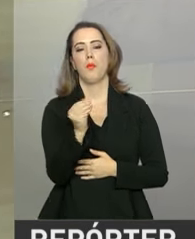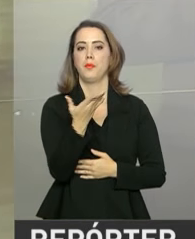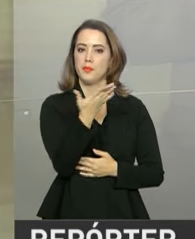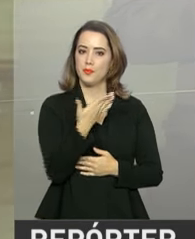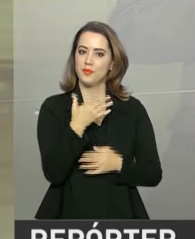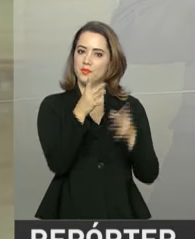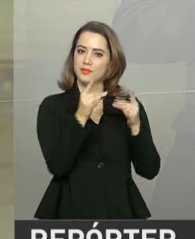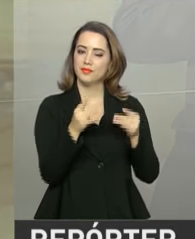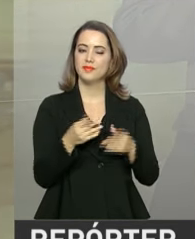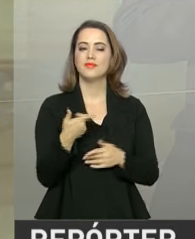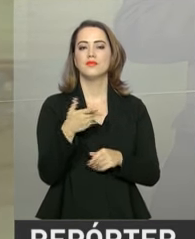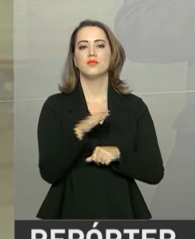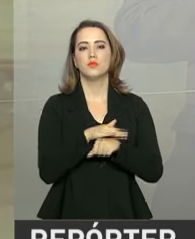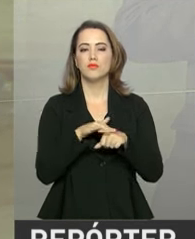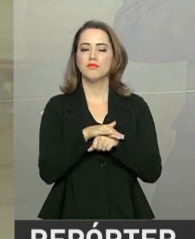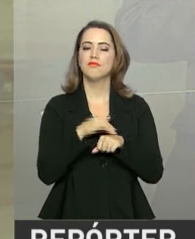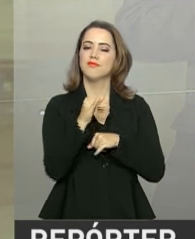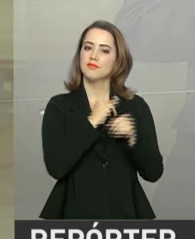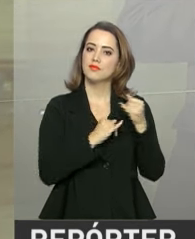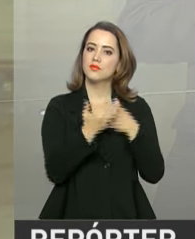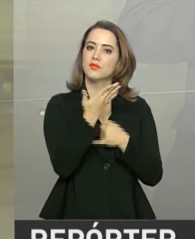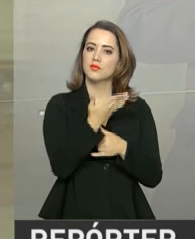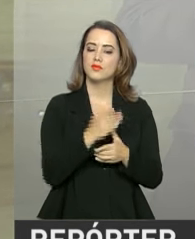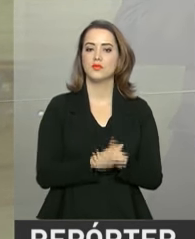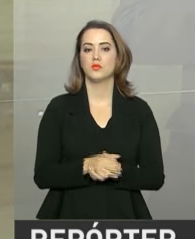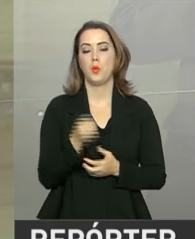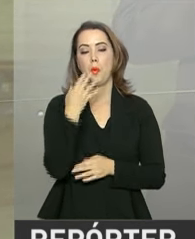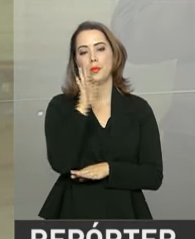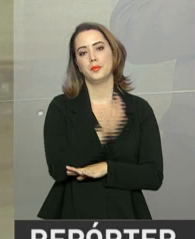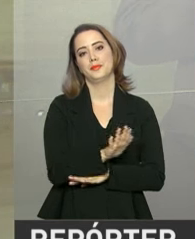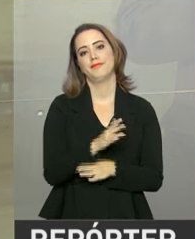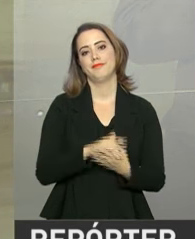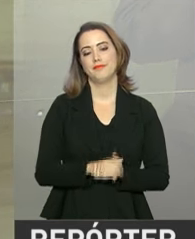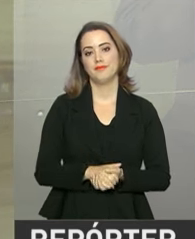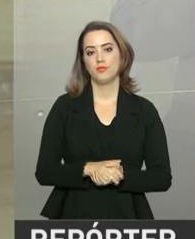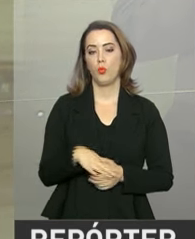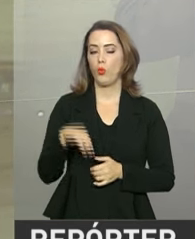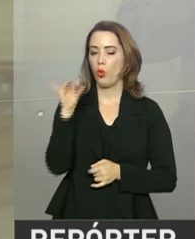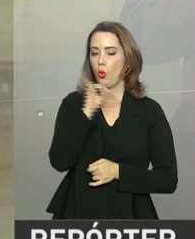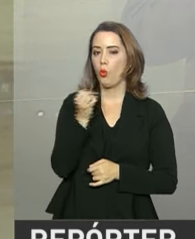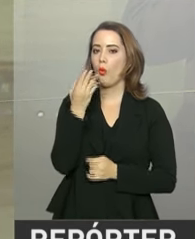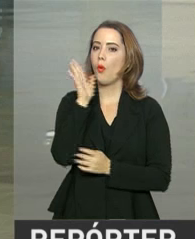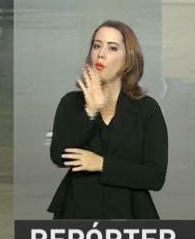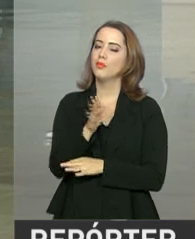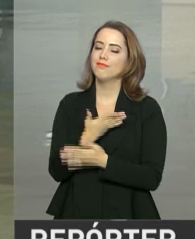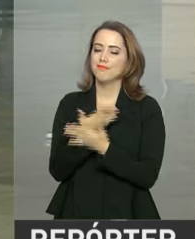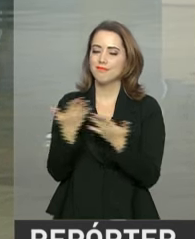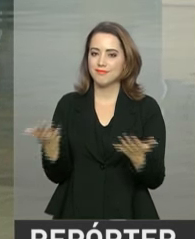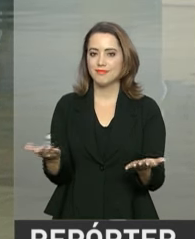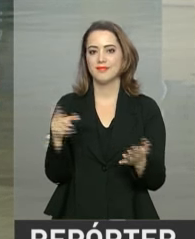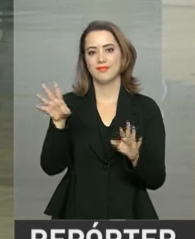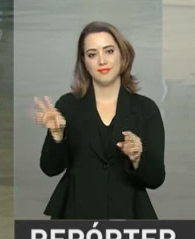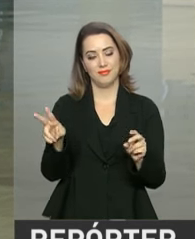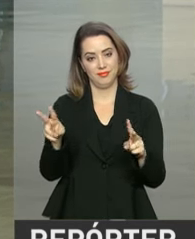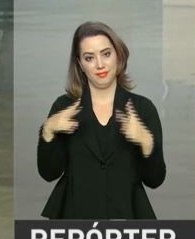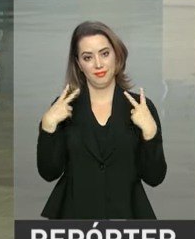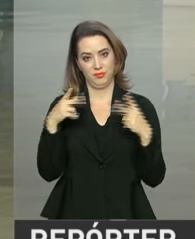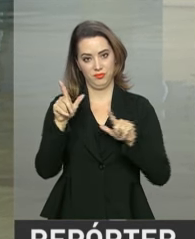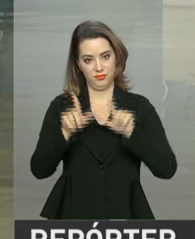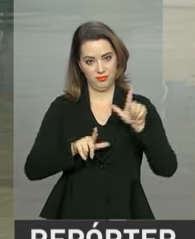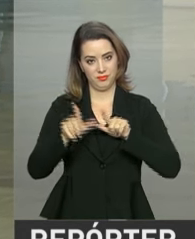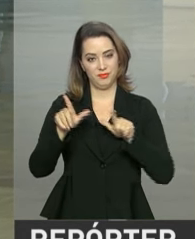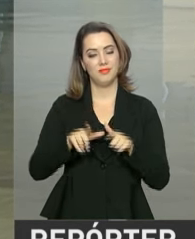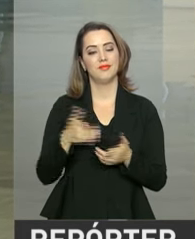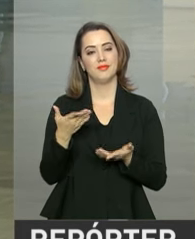Sálvia, que traz essas informações para a gente. Paulo, boa tarde. Olá, Jaime. Boa tarde a todos que nos assistem na